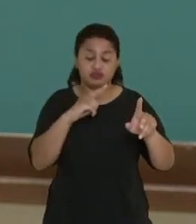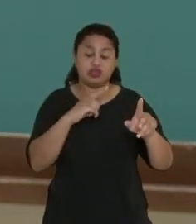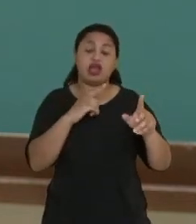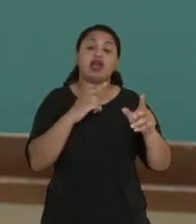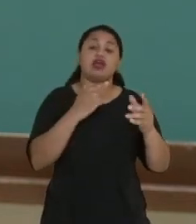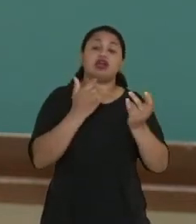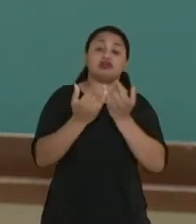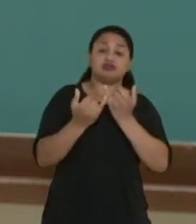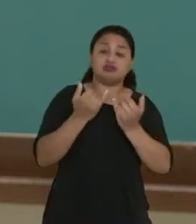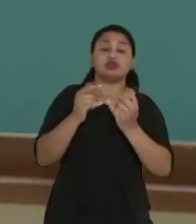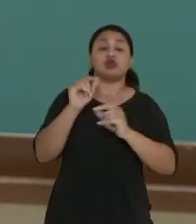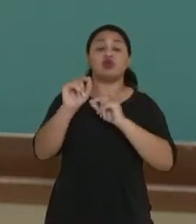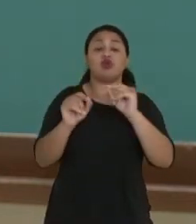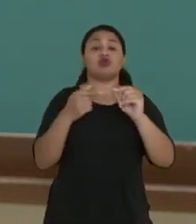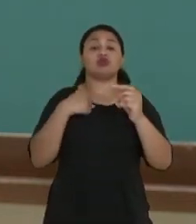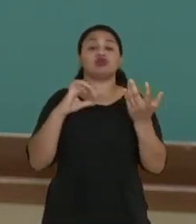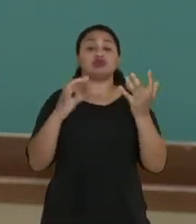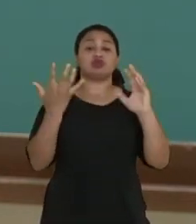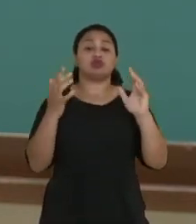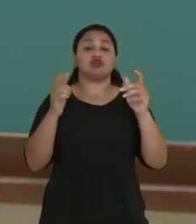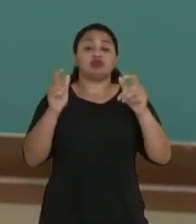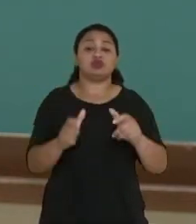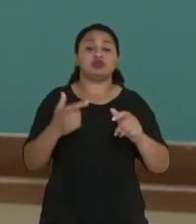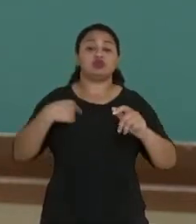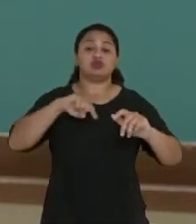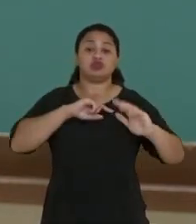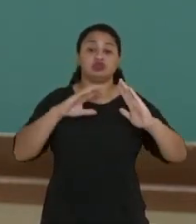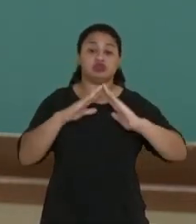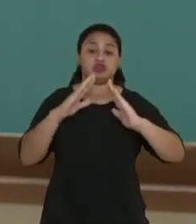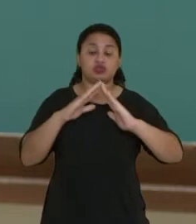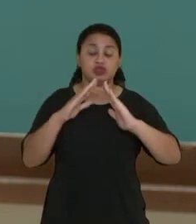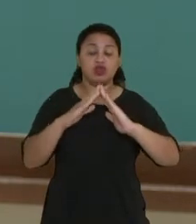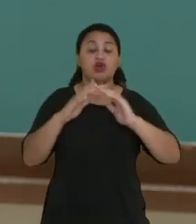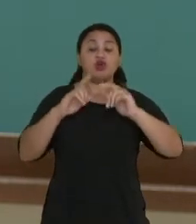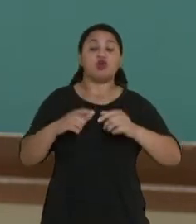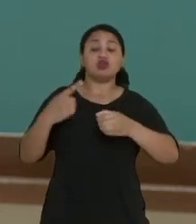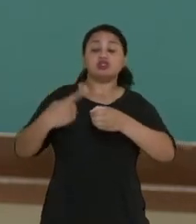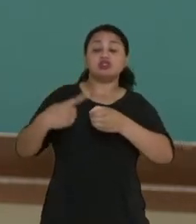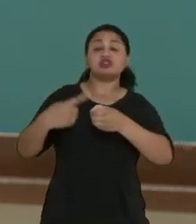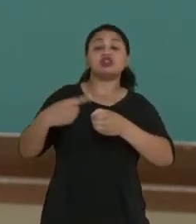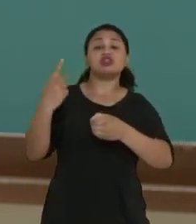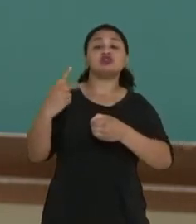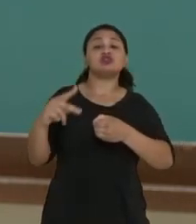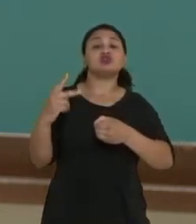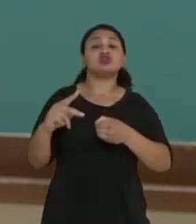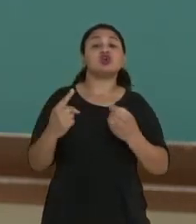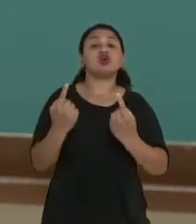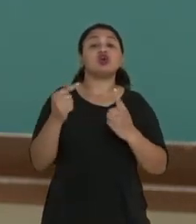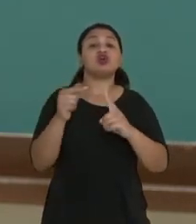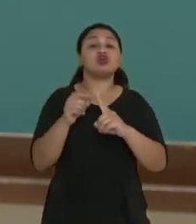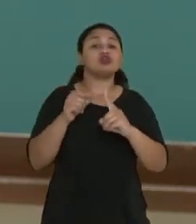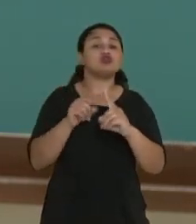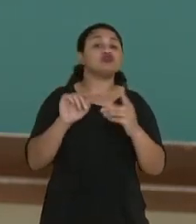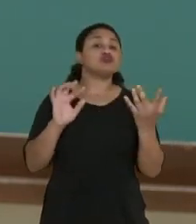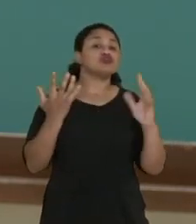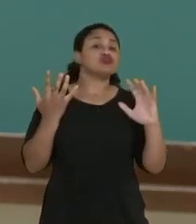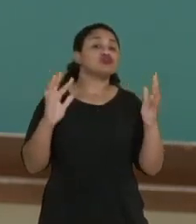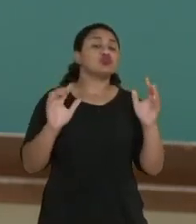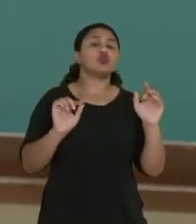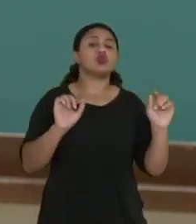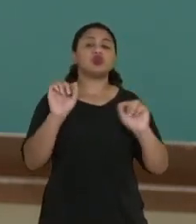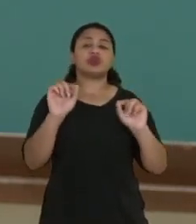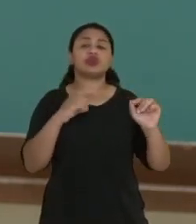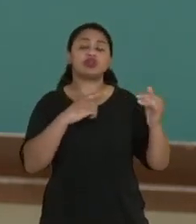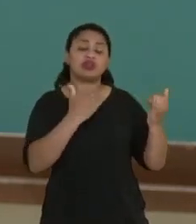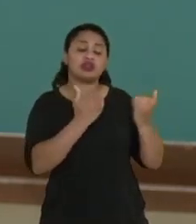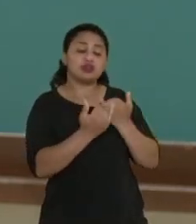regiões onde moramos. Você identifica da região onde está o teu município, qual é o tipo climático? O que ele tem de semelhante